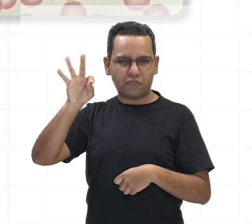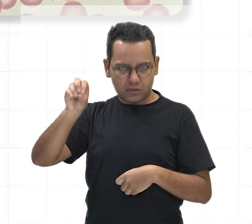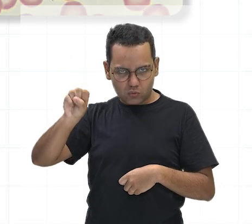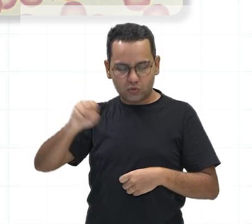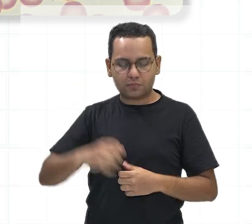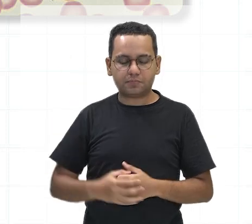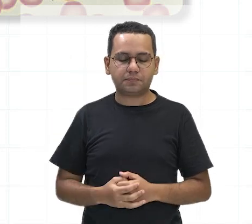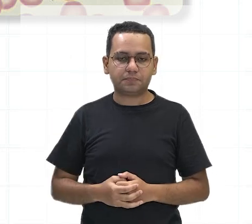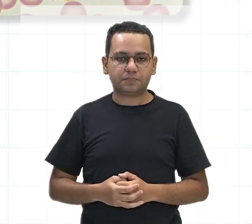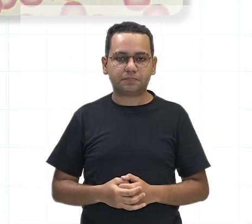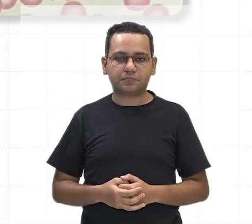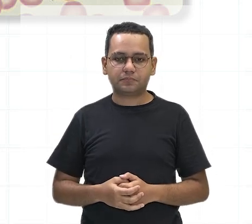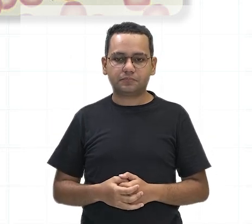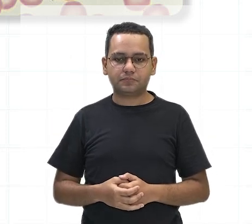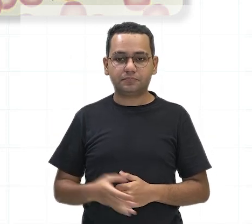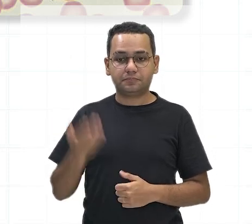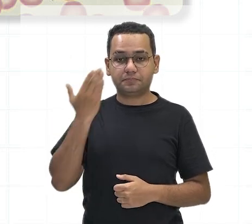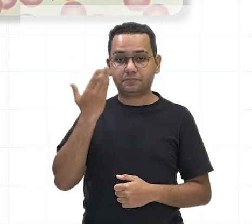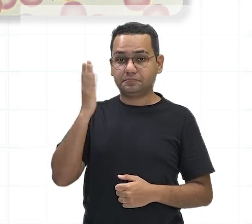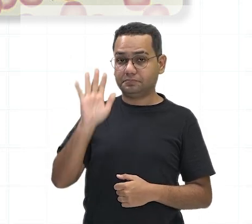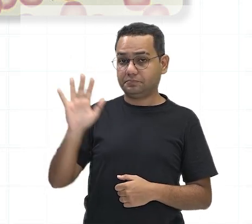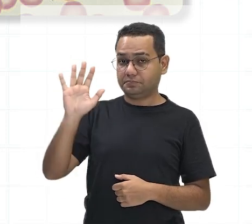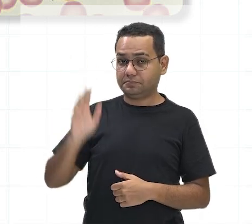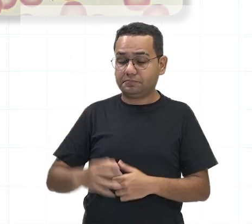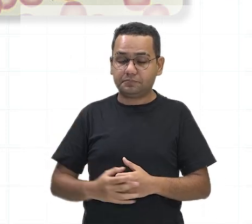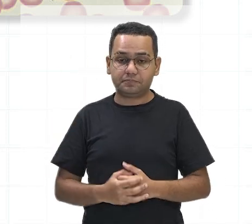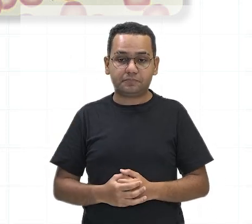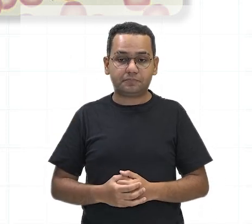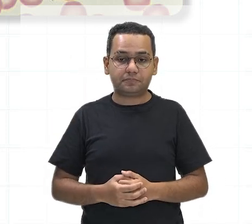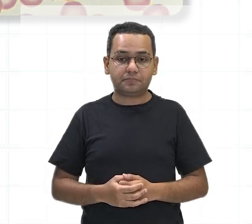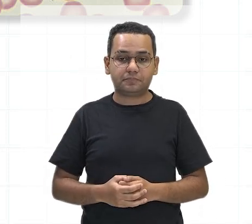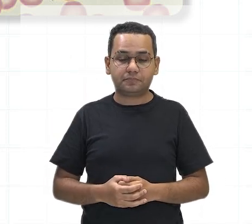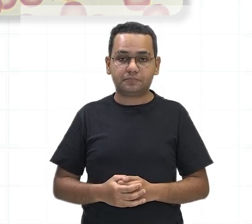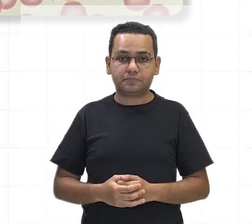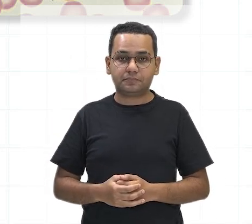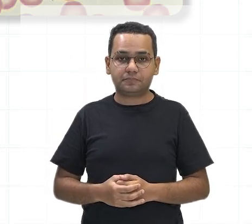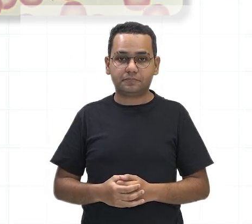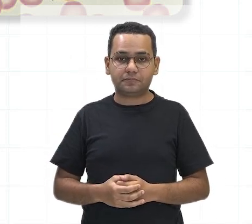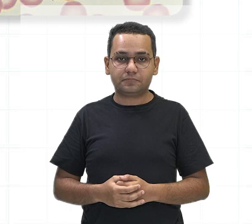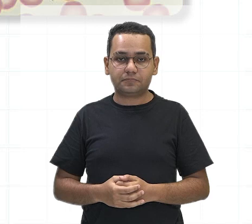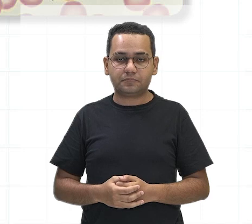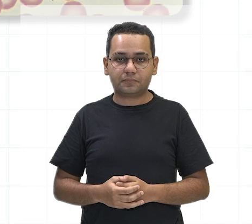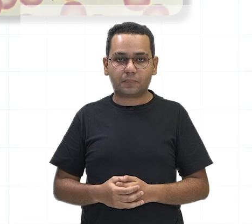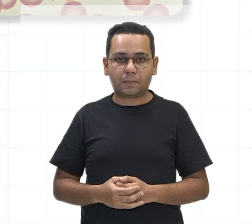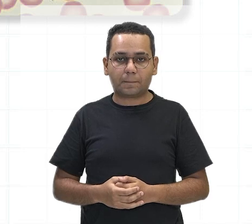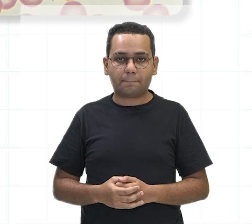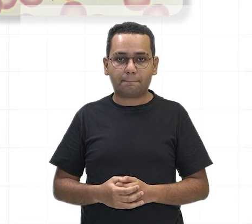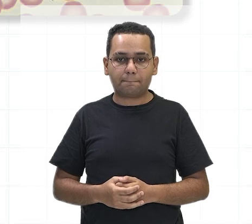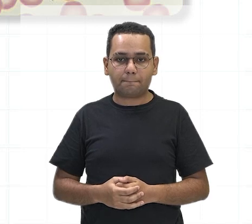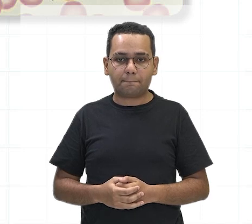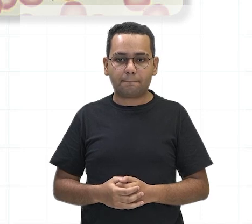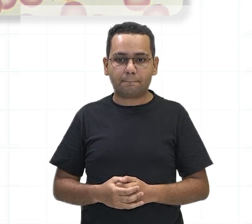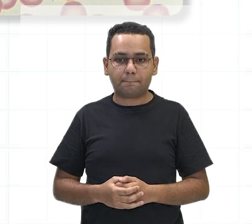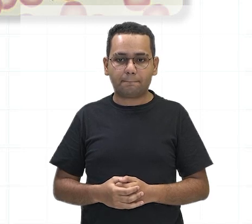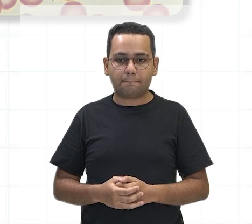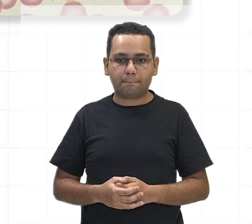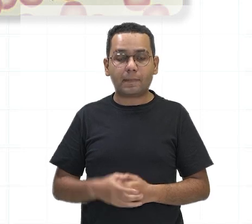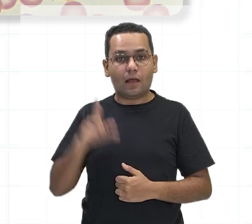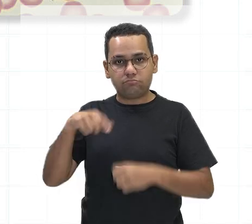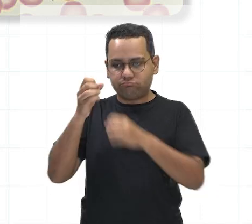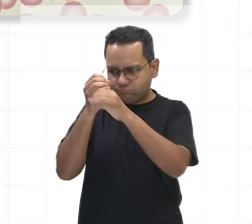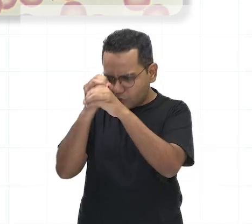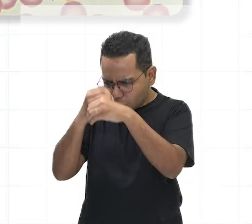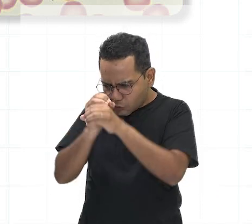desse plasmódio. Nessa imagem você observa aí, ó, na verdade você está observando nessa imagem uma imagem